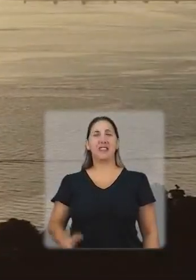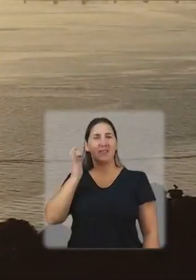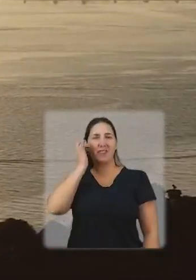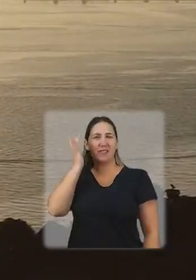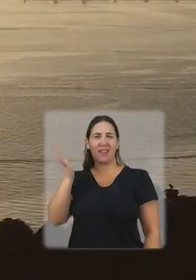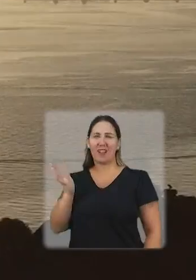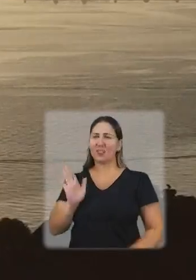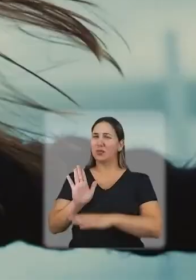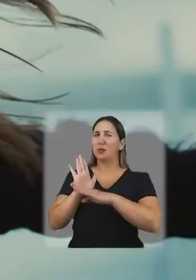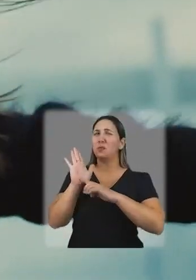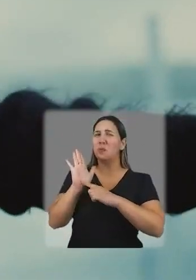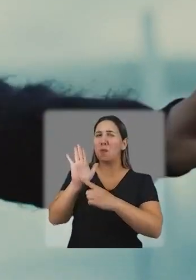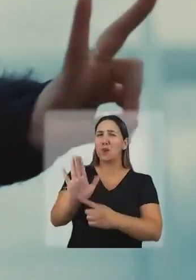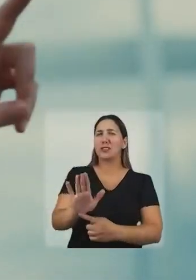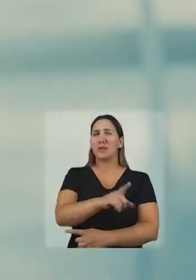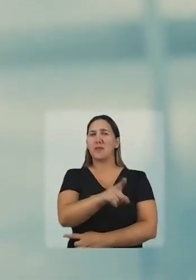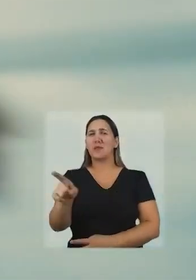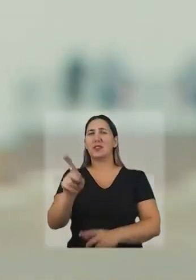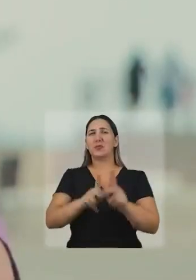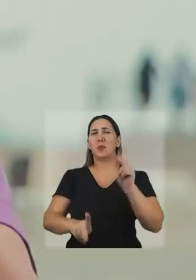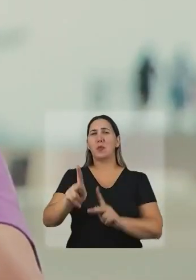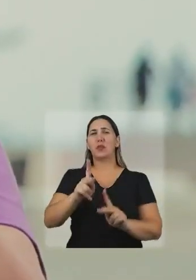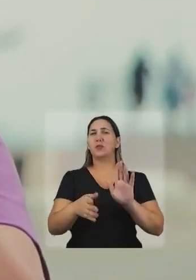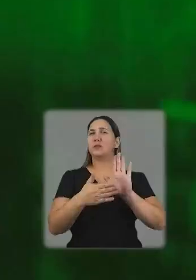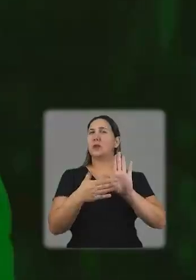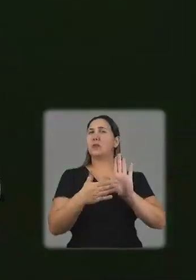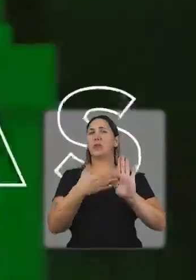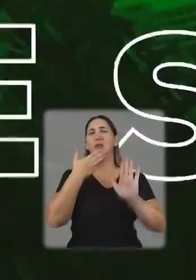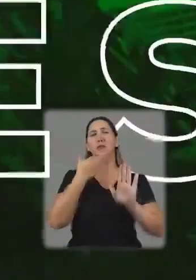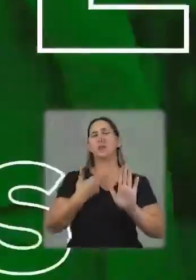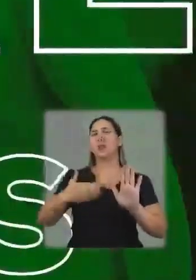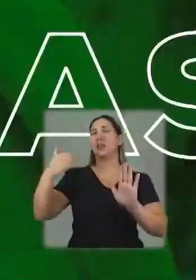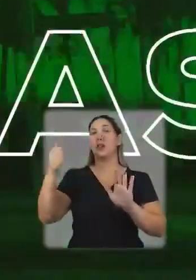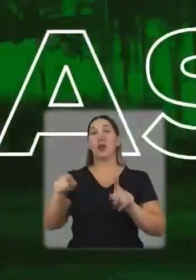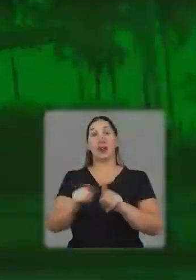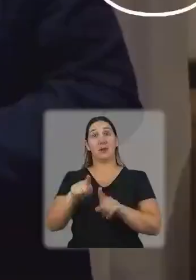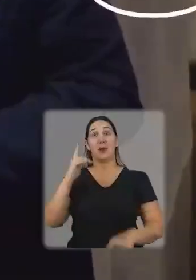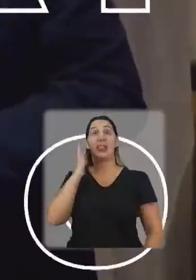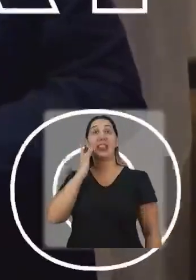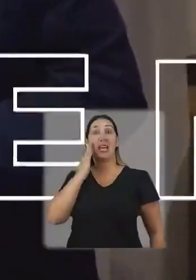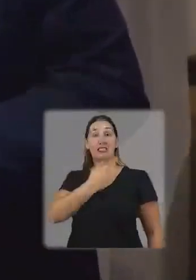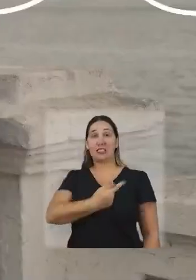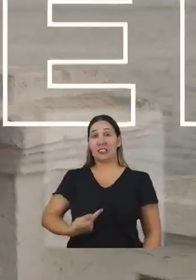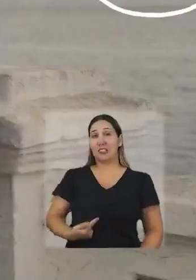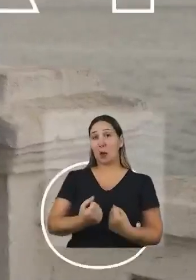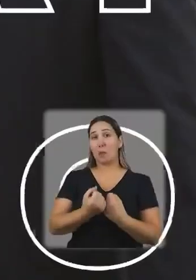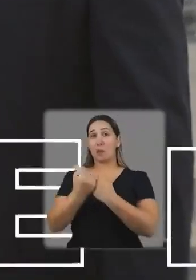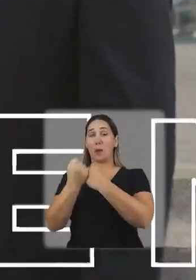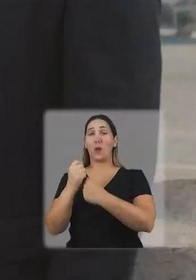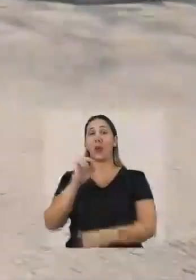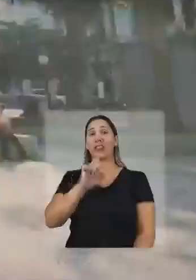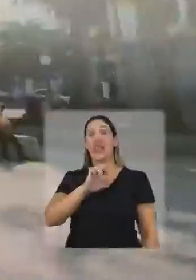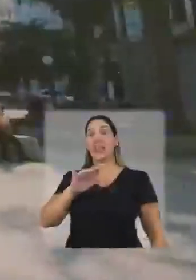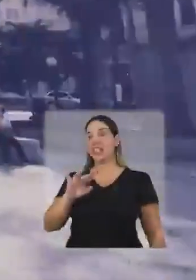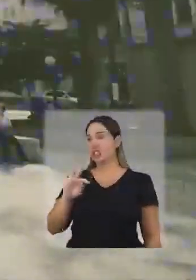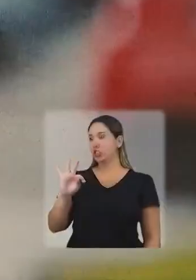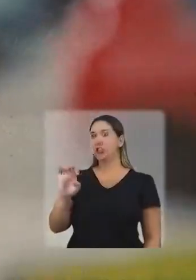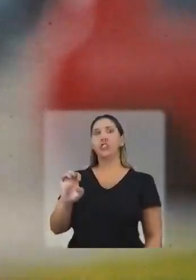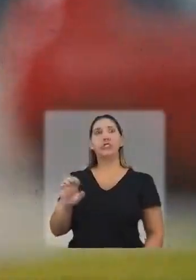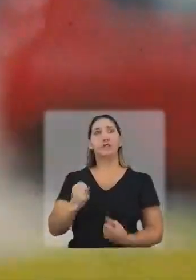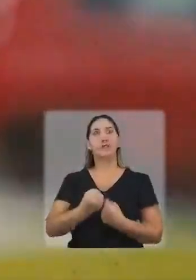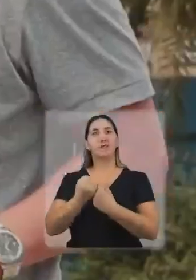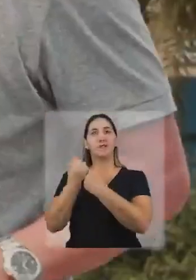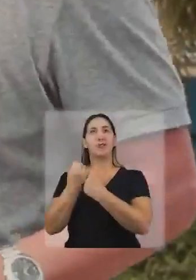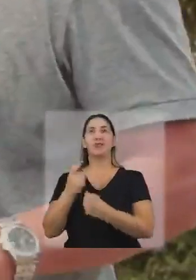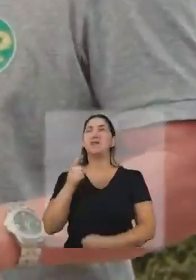E não foi difícil conquistar a população. Com as melhores propostas e com o apoio do Tarcísio e Derrite, Rosana